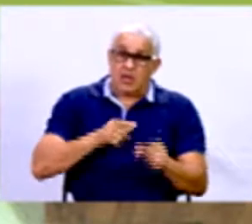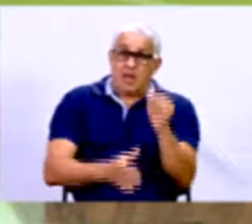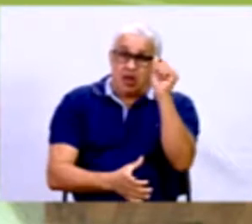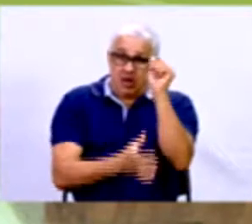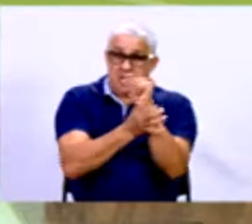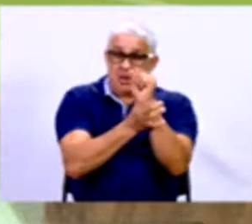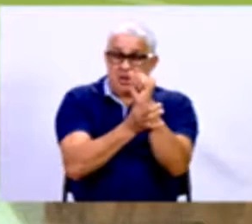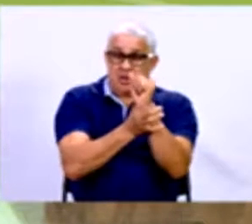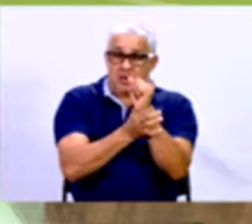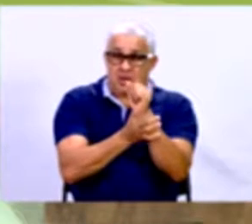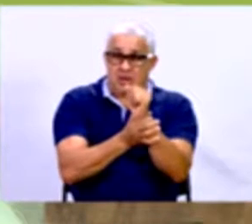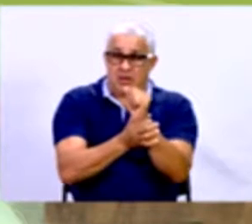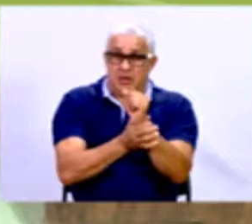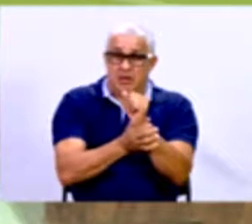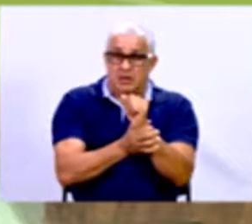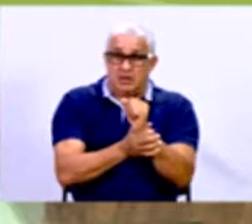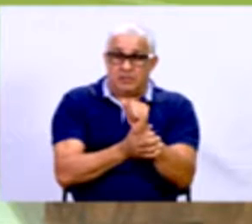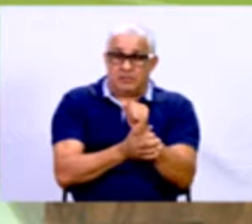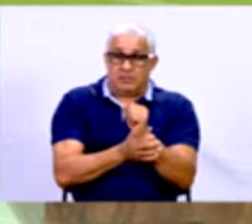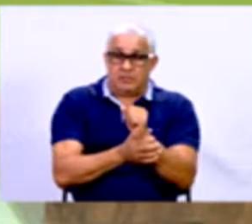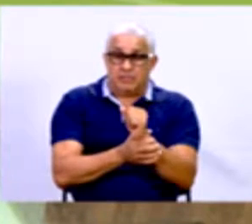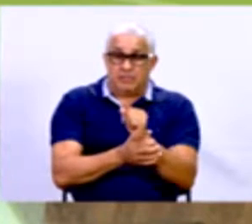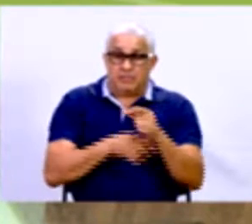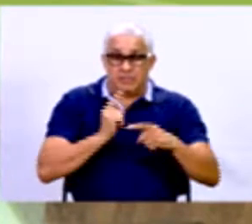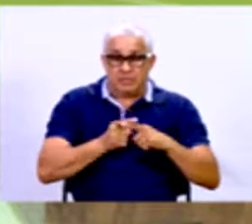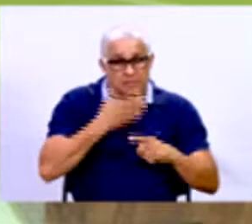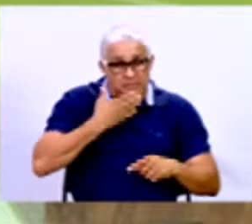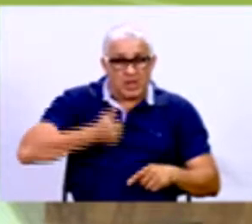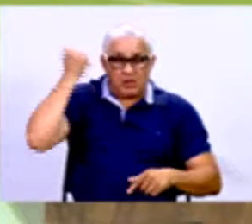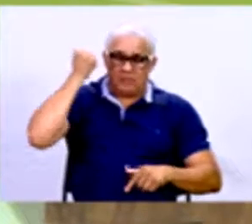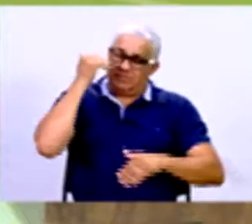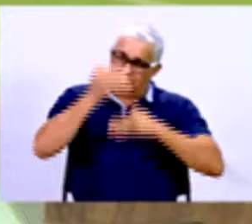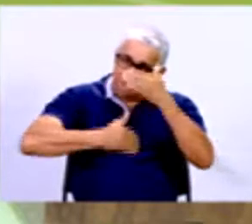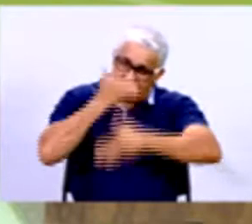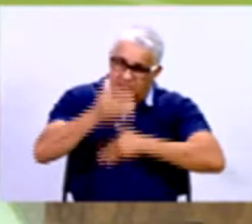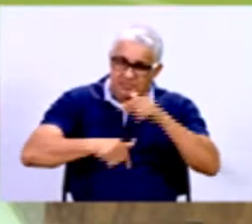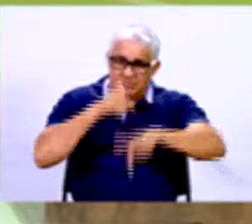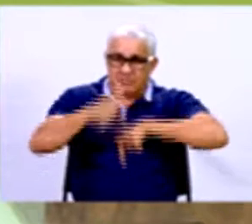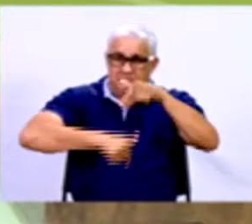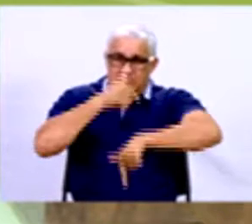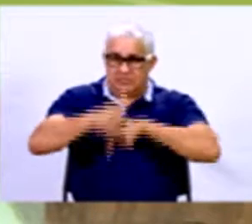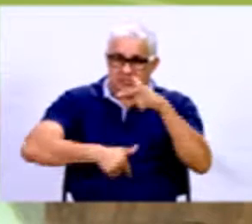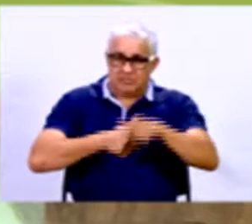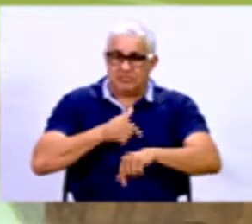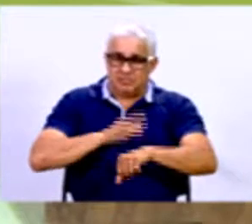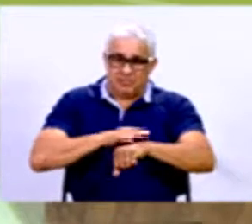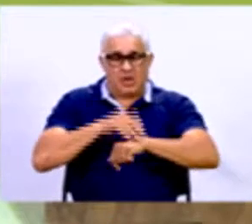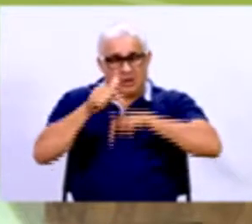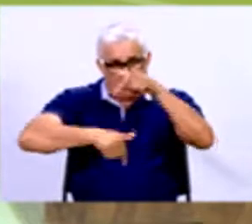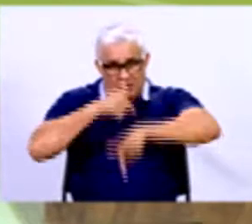estabilidade justamente para que eles possam melhor desenvolver as atribuições durante esse tempo que eles estarão